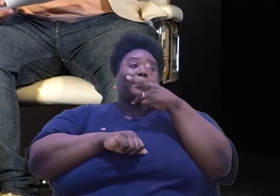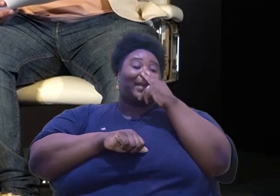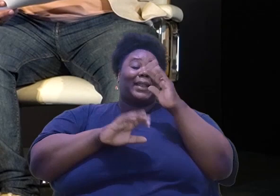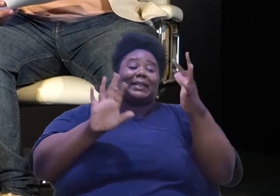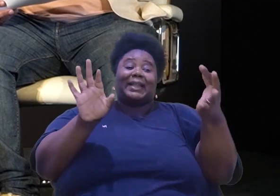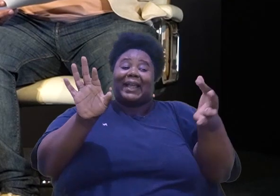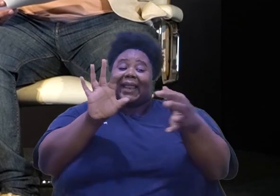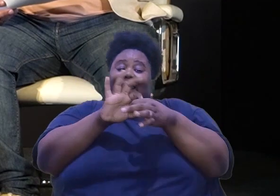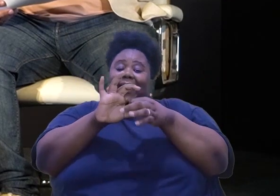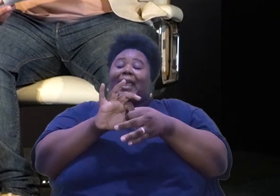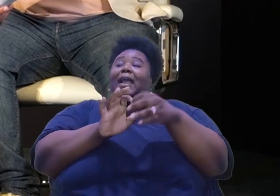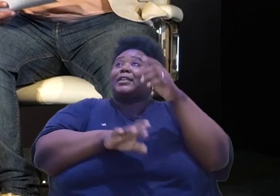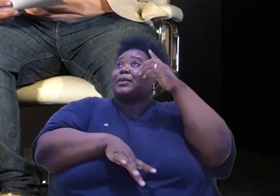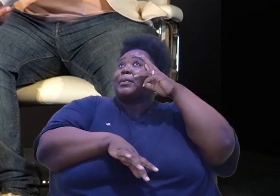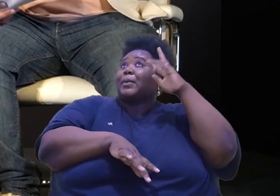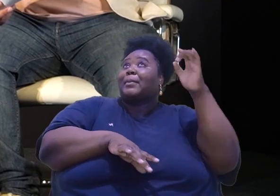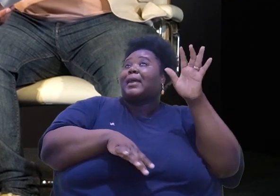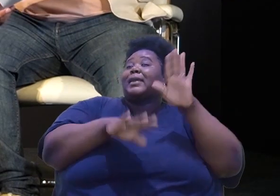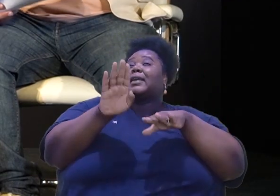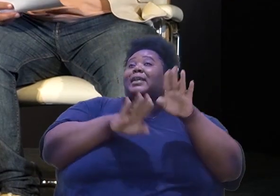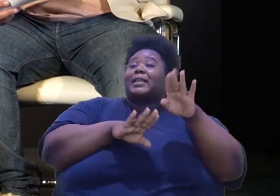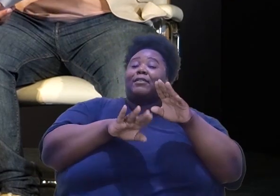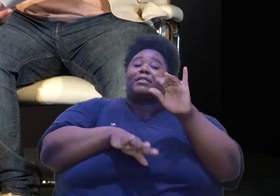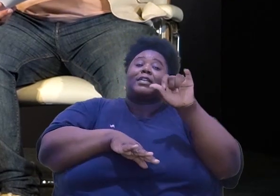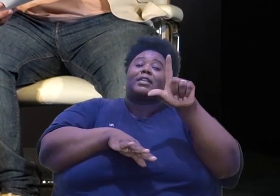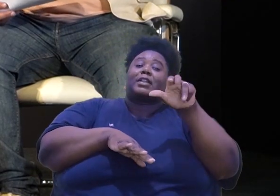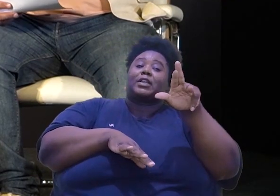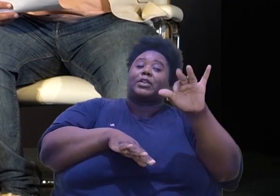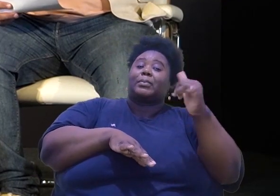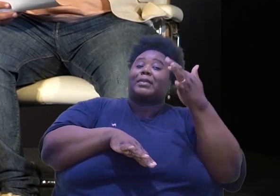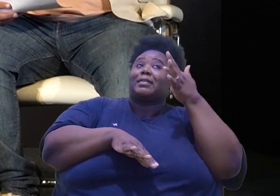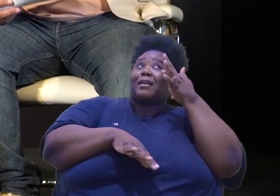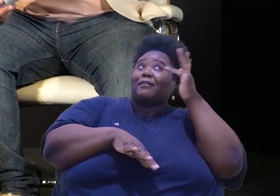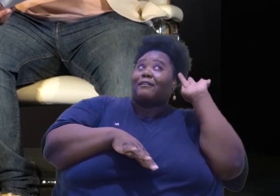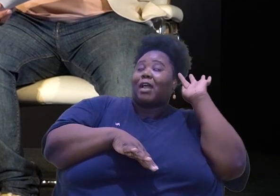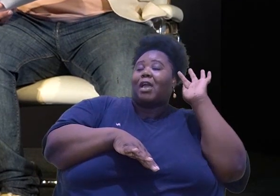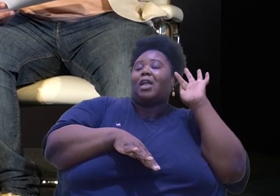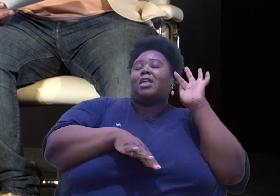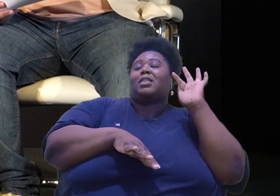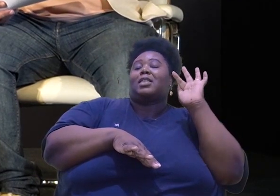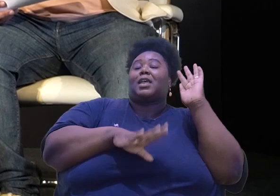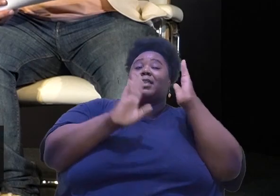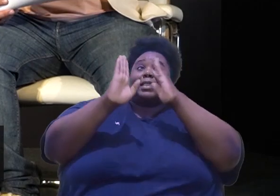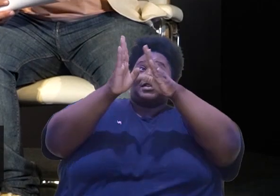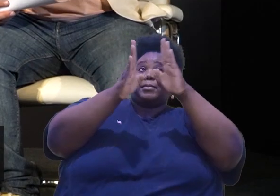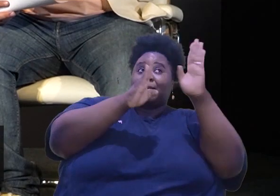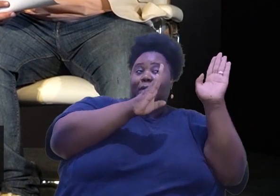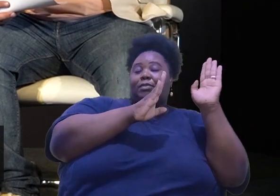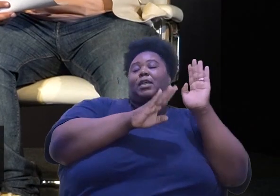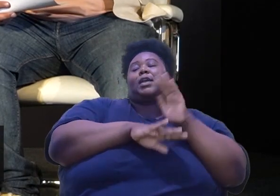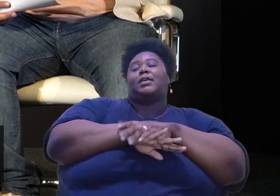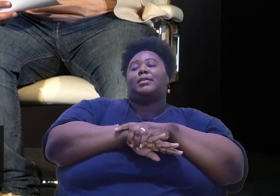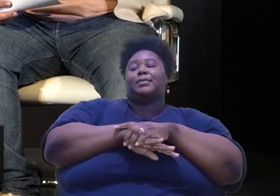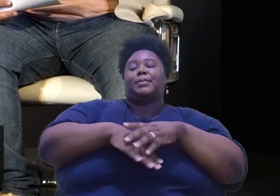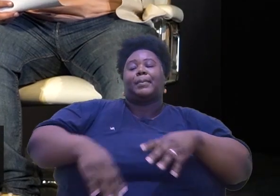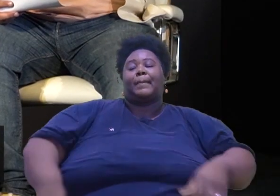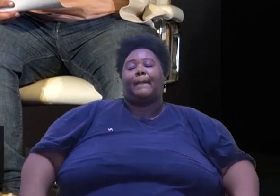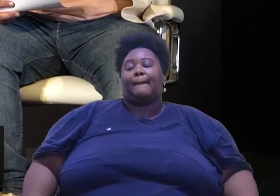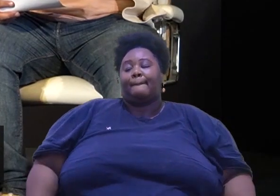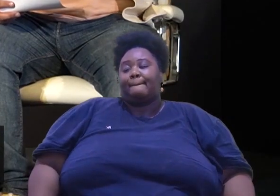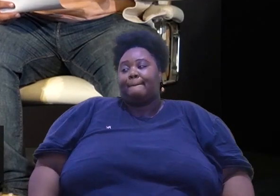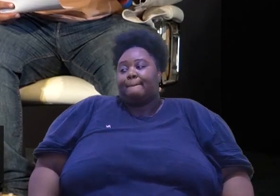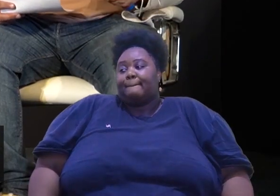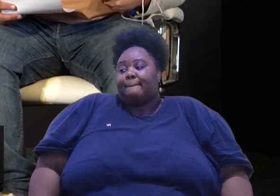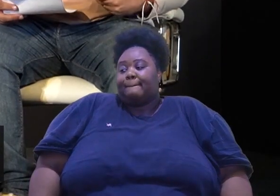vincula a uma ideia, talvez, iluminista, francesa, das bibliotecas, né? Então, acho que isso é uma coisa